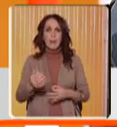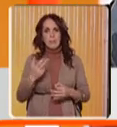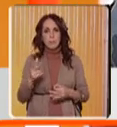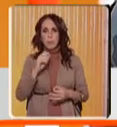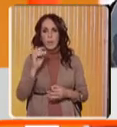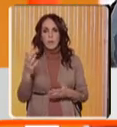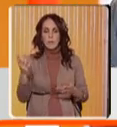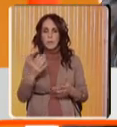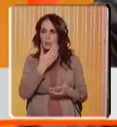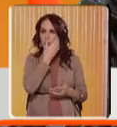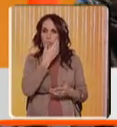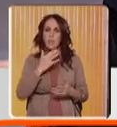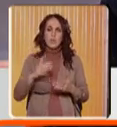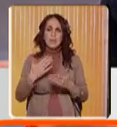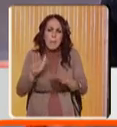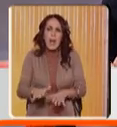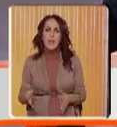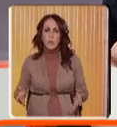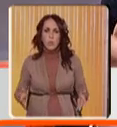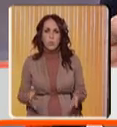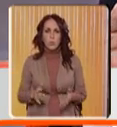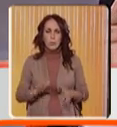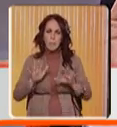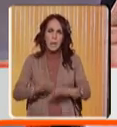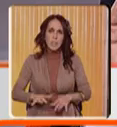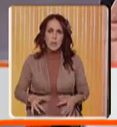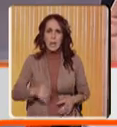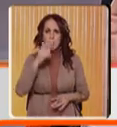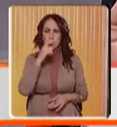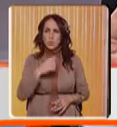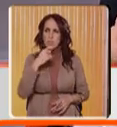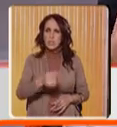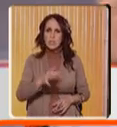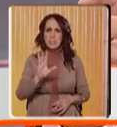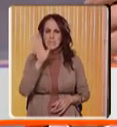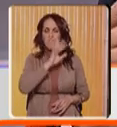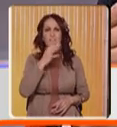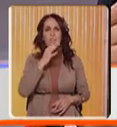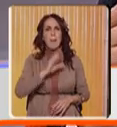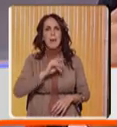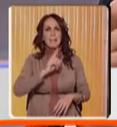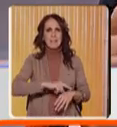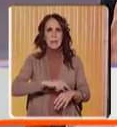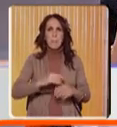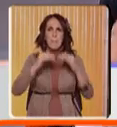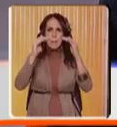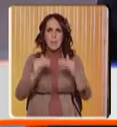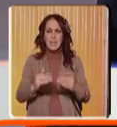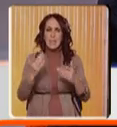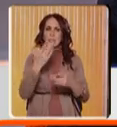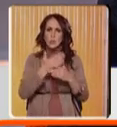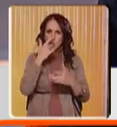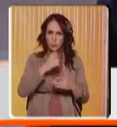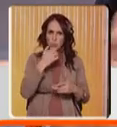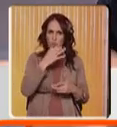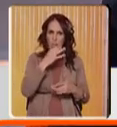pode estar em instant... Não está a emitir, está parado, não está a emitir. Há pessoas ali que disseram quando se fala mais tempo ou menos tempo. Houve alguns estudos, e pessoas falaram